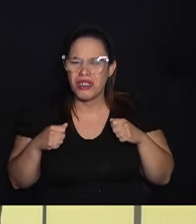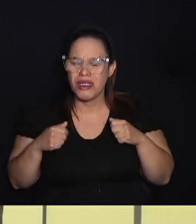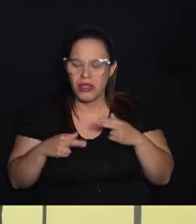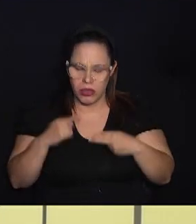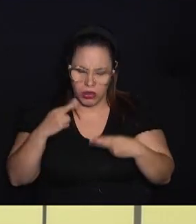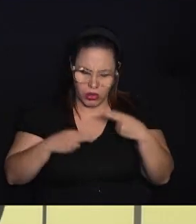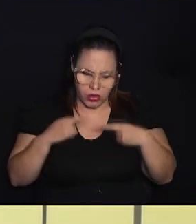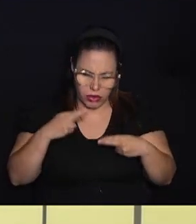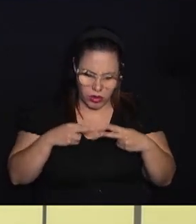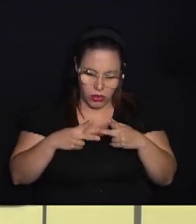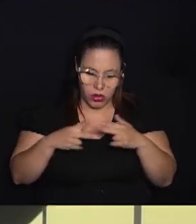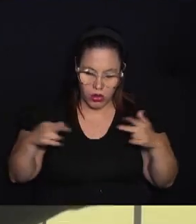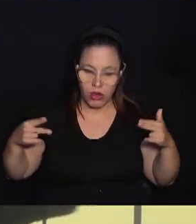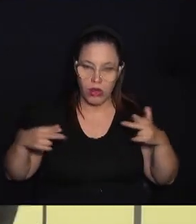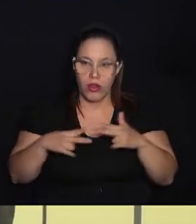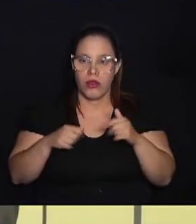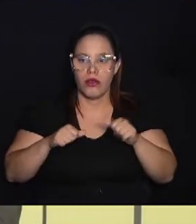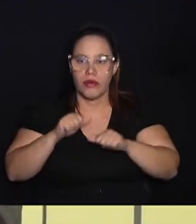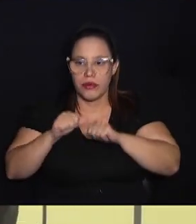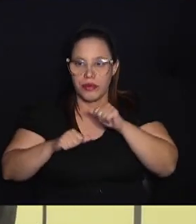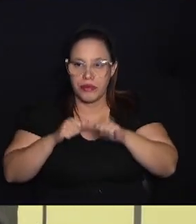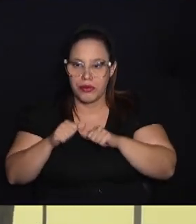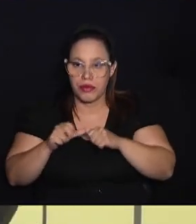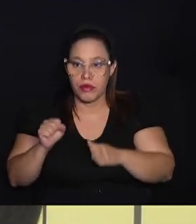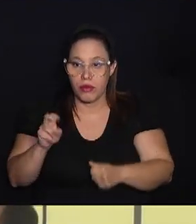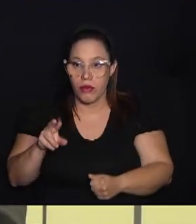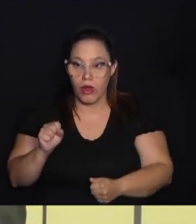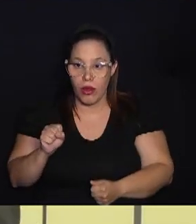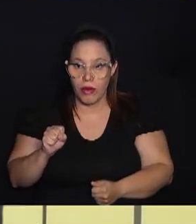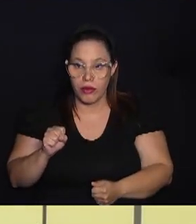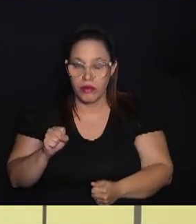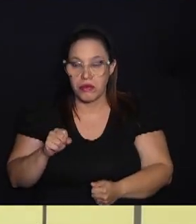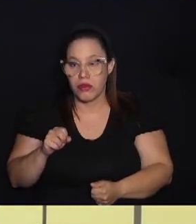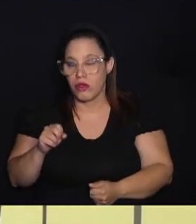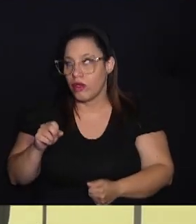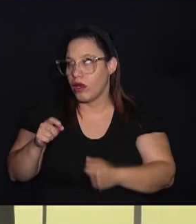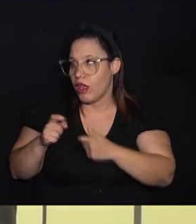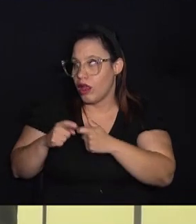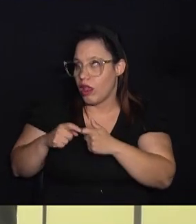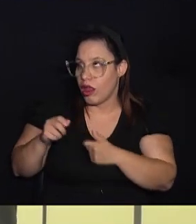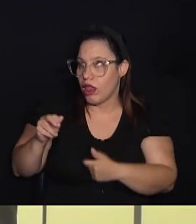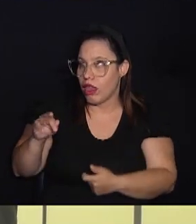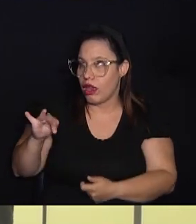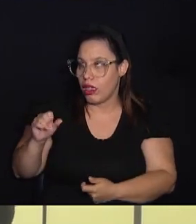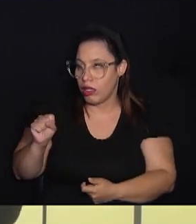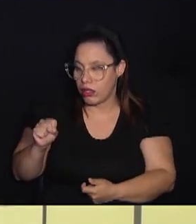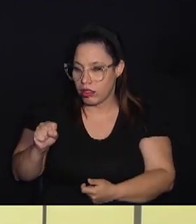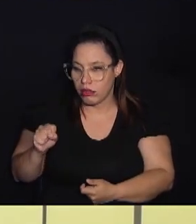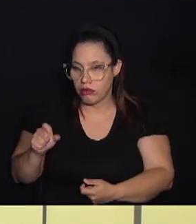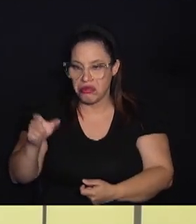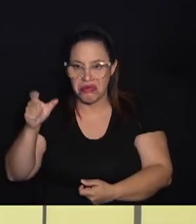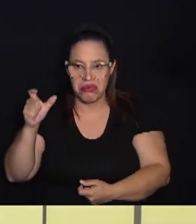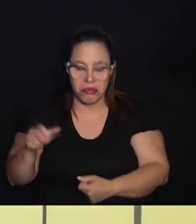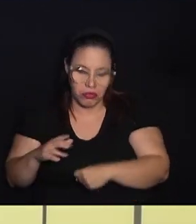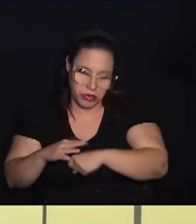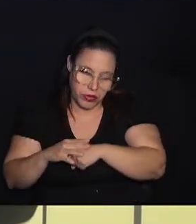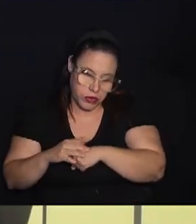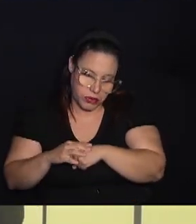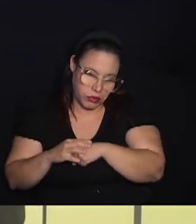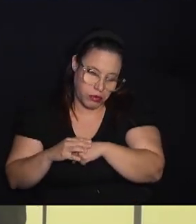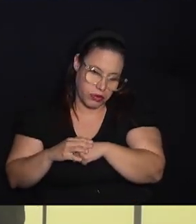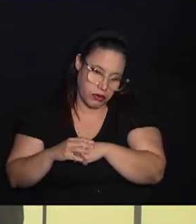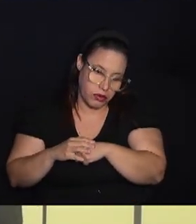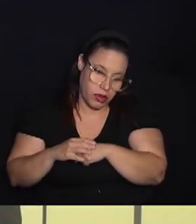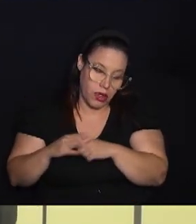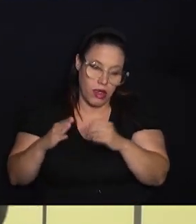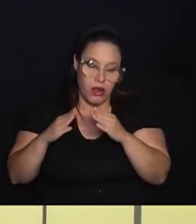de saúde com os os outros aparelhos de saúde né como a a d thí falou de você precisar de um determinado tratamento ou de e tá num posto